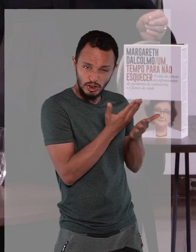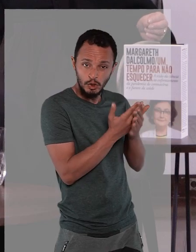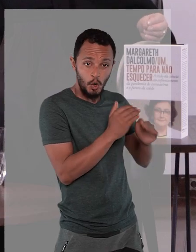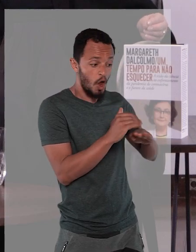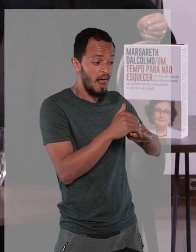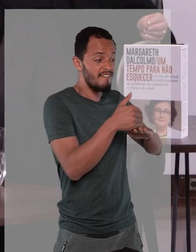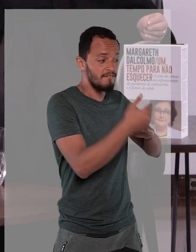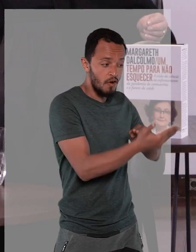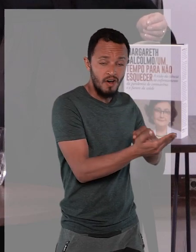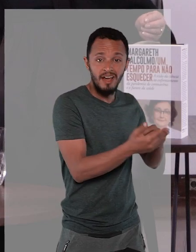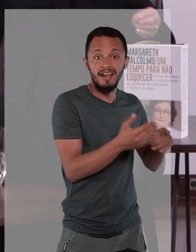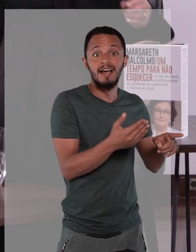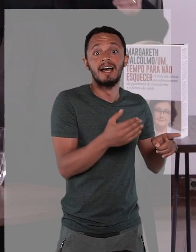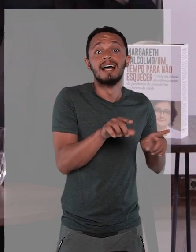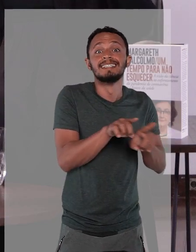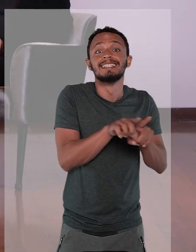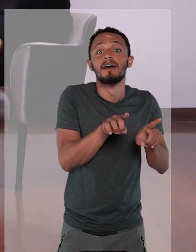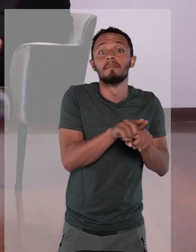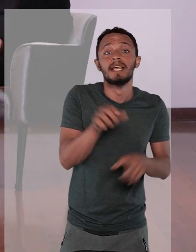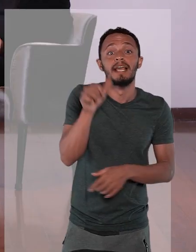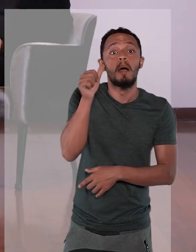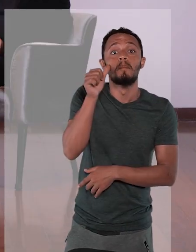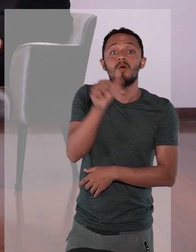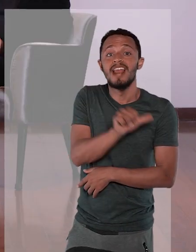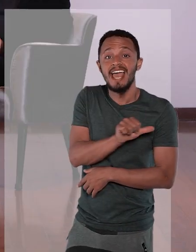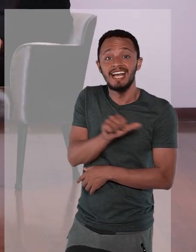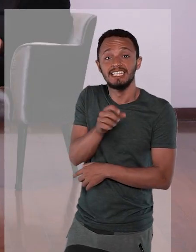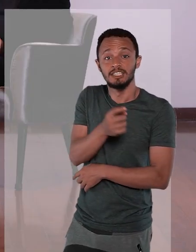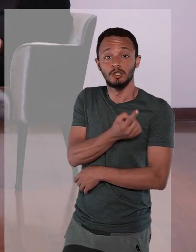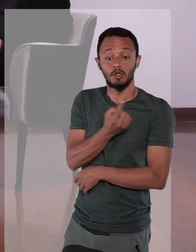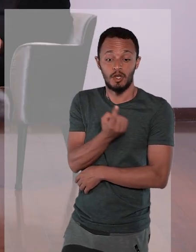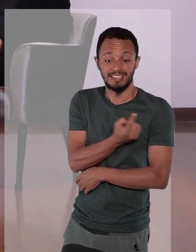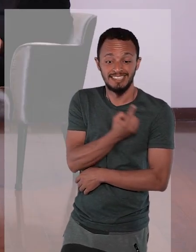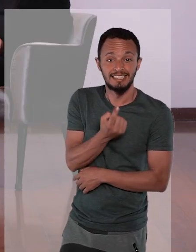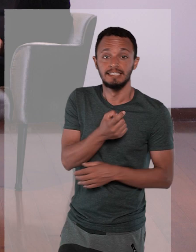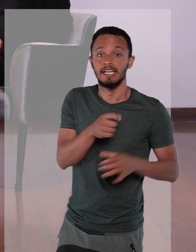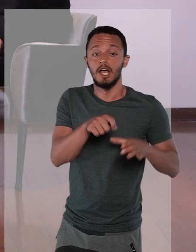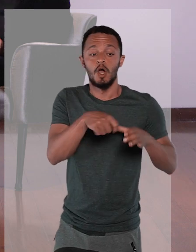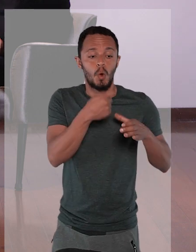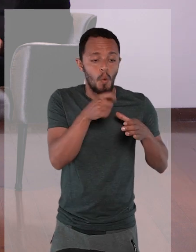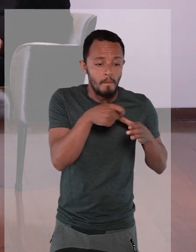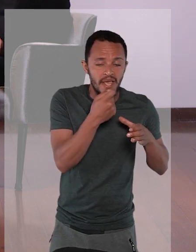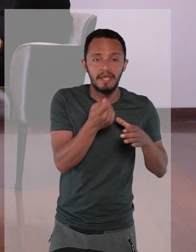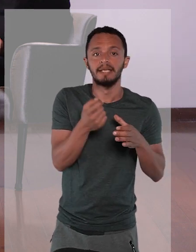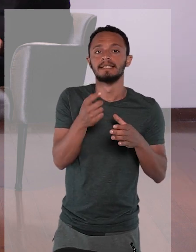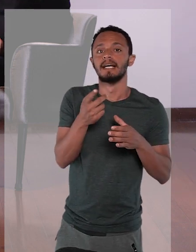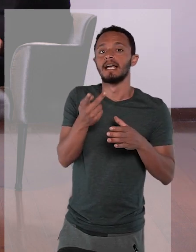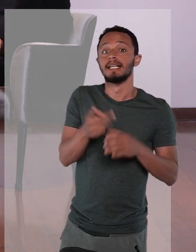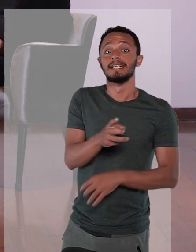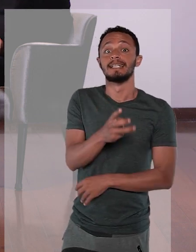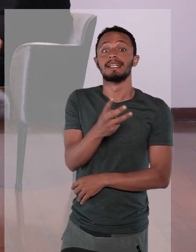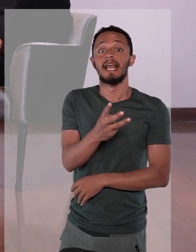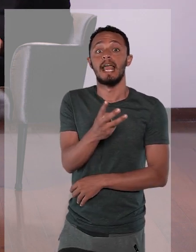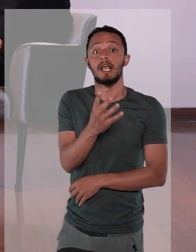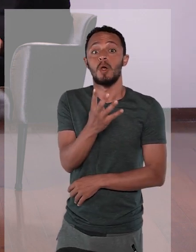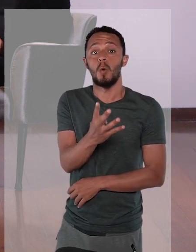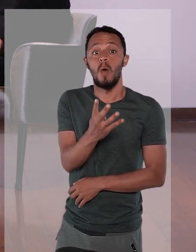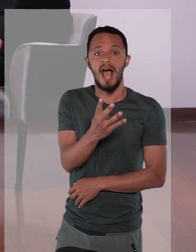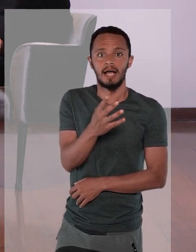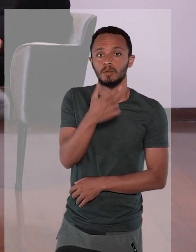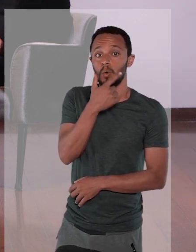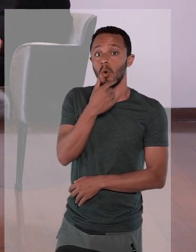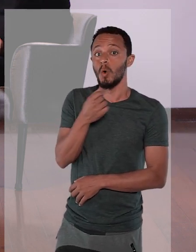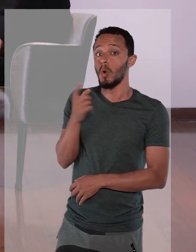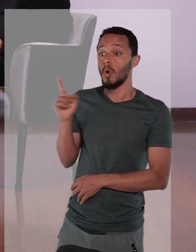das mulheres tendo que ir em casa, tendo que fazer comida, aguentar 3, 4 crianças, marido